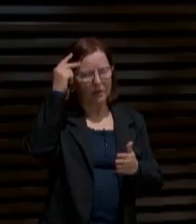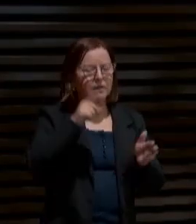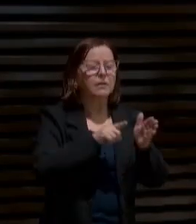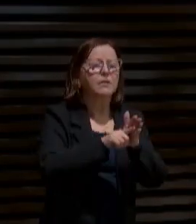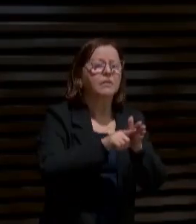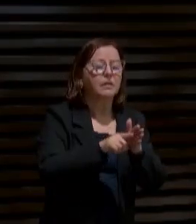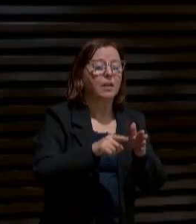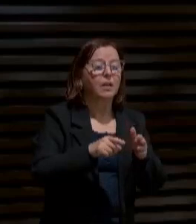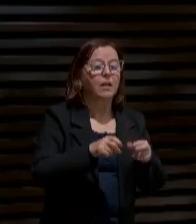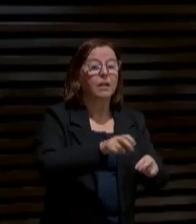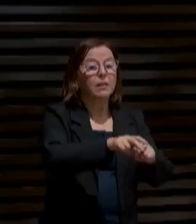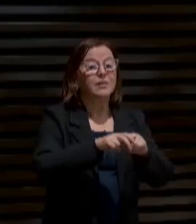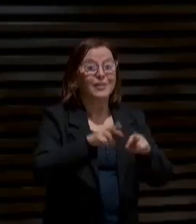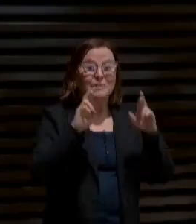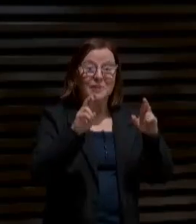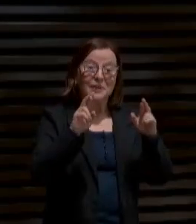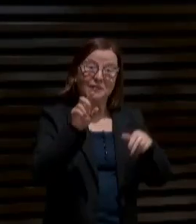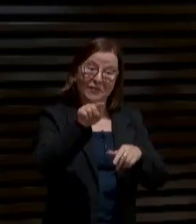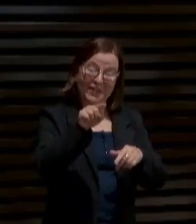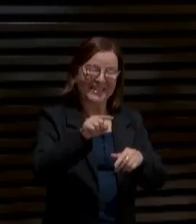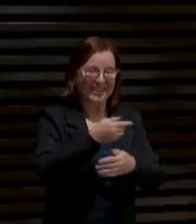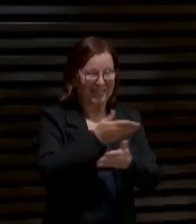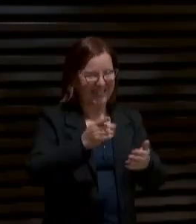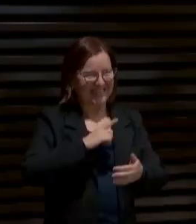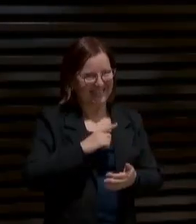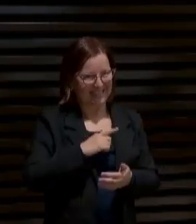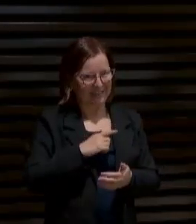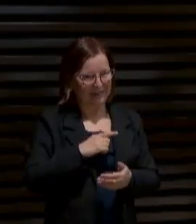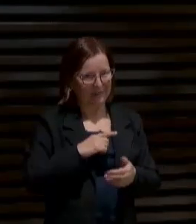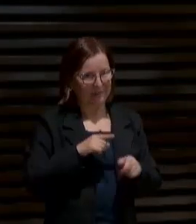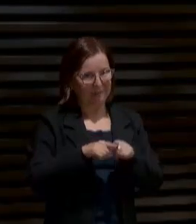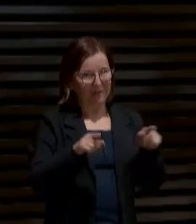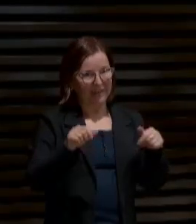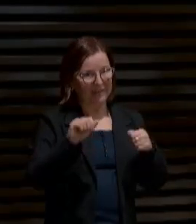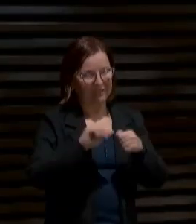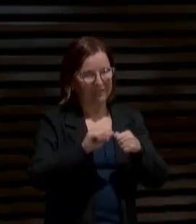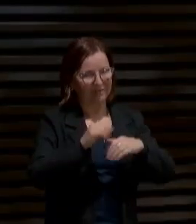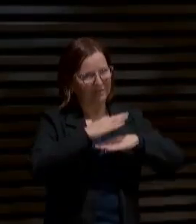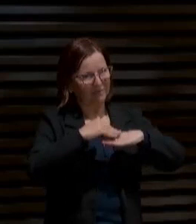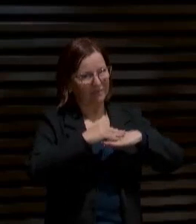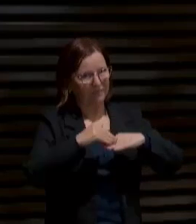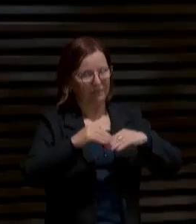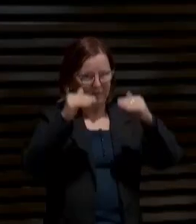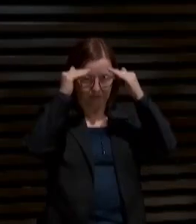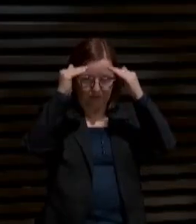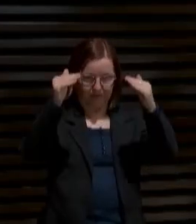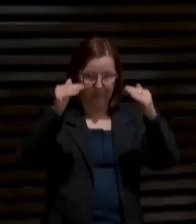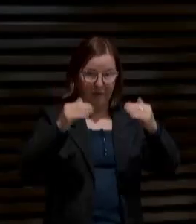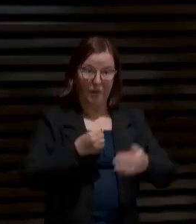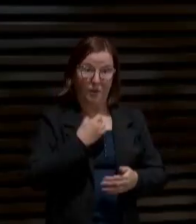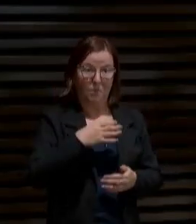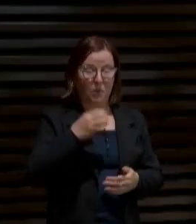que vocês têm mas passa o isso com mansidão e temor com boa consciência de